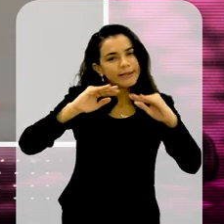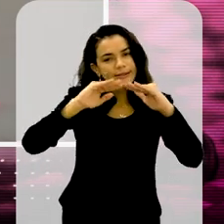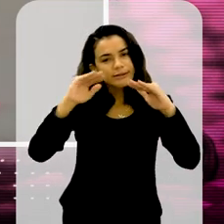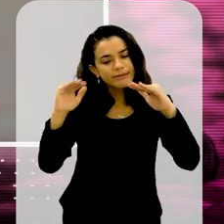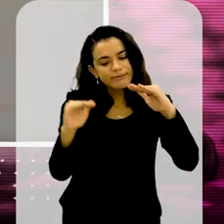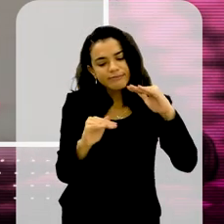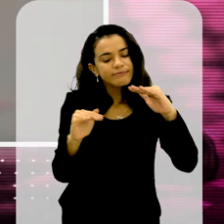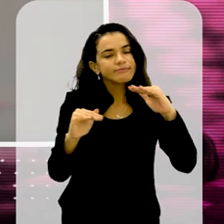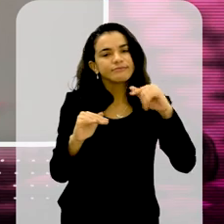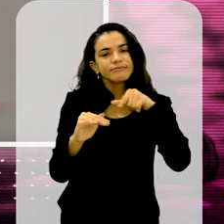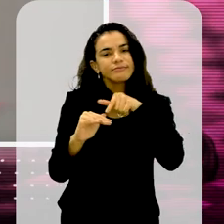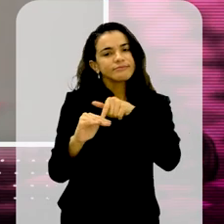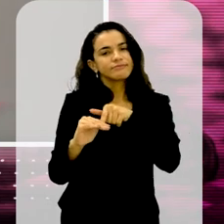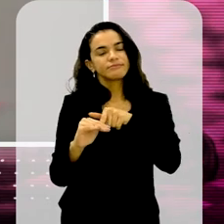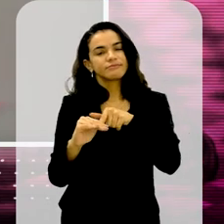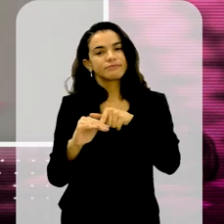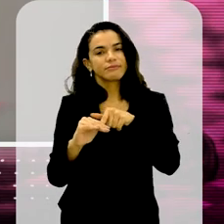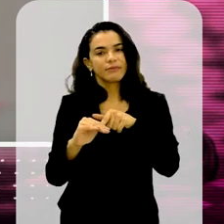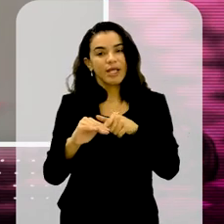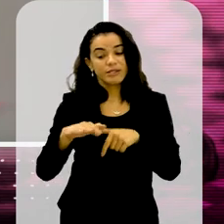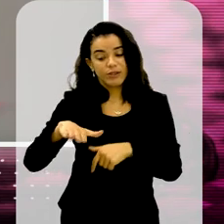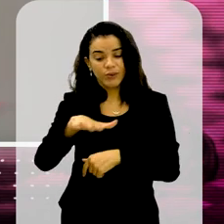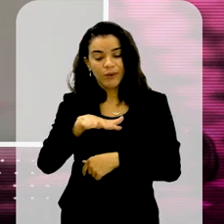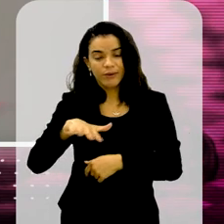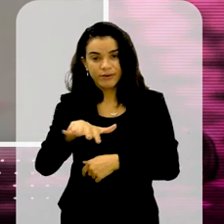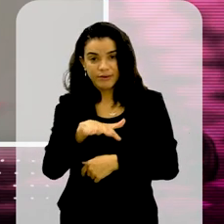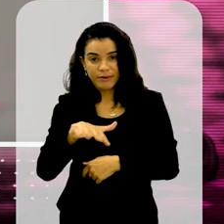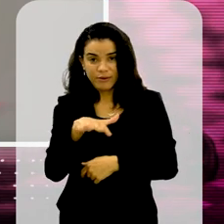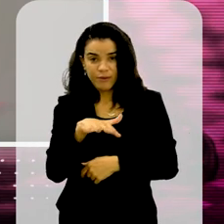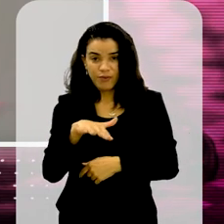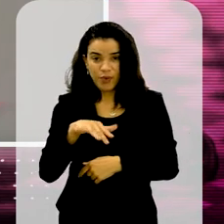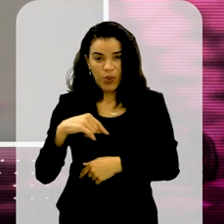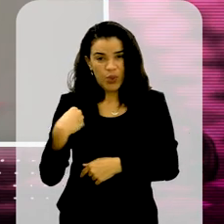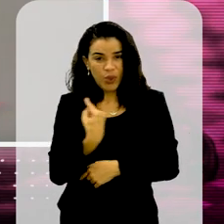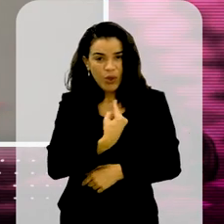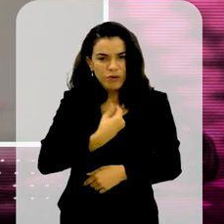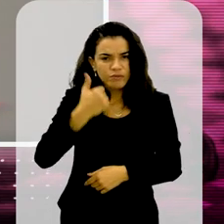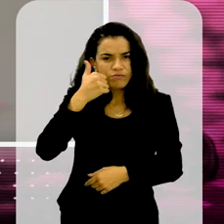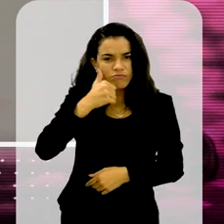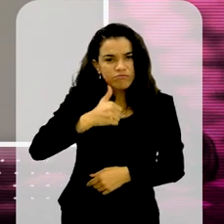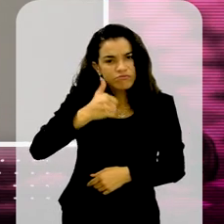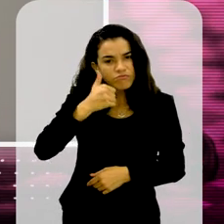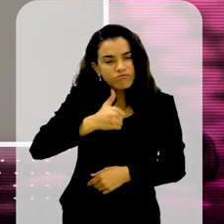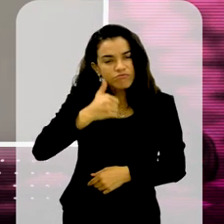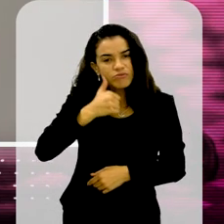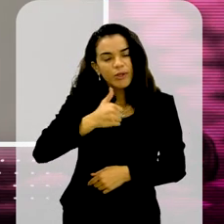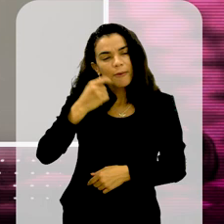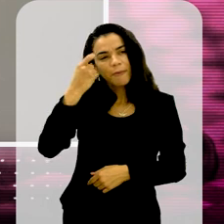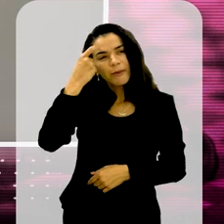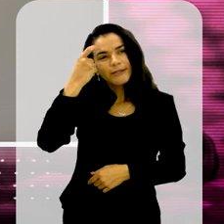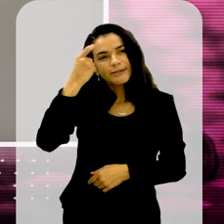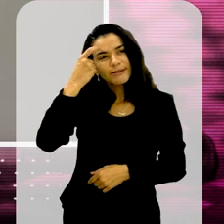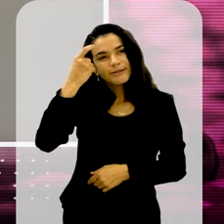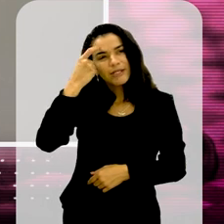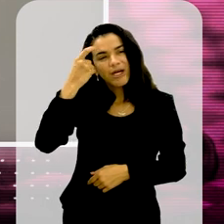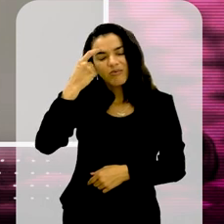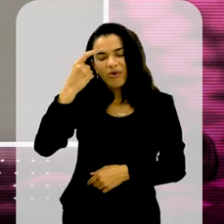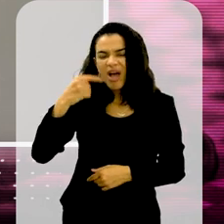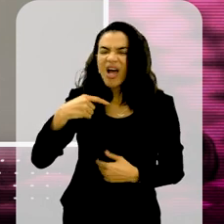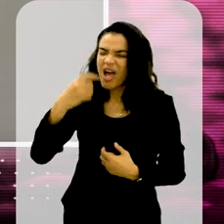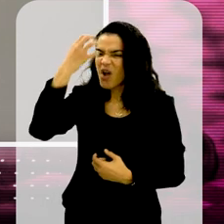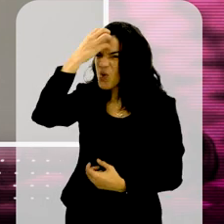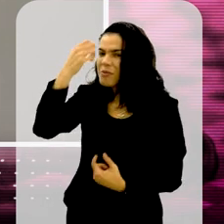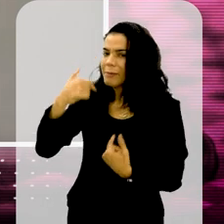não menospreze aquilo que vem acontecendo. Porque nós, muitas vezes, como mulheres, a gente tende